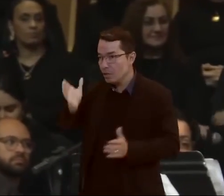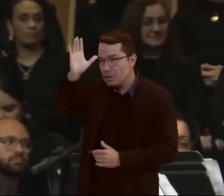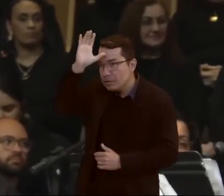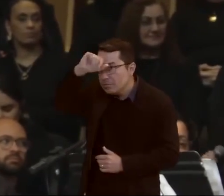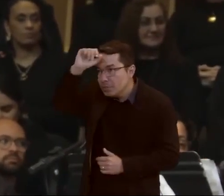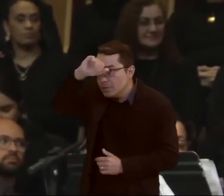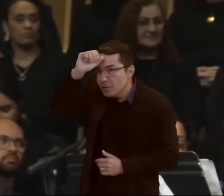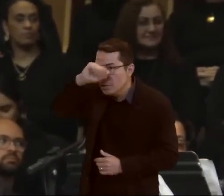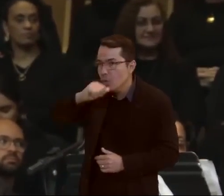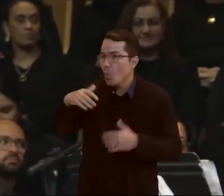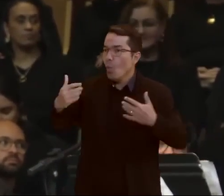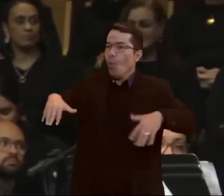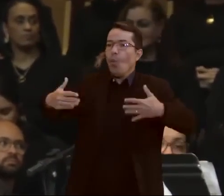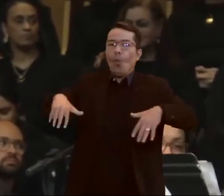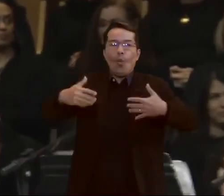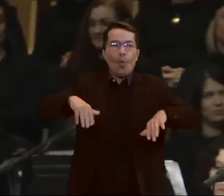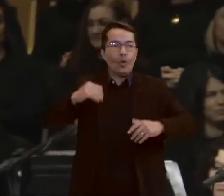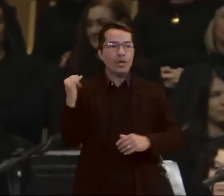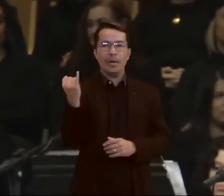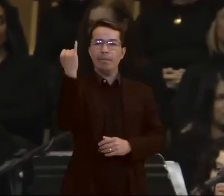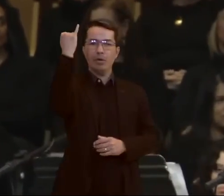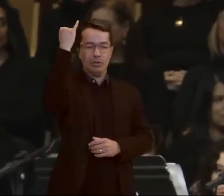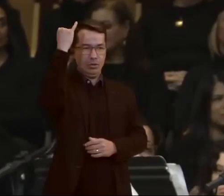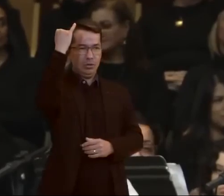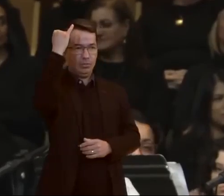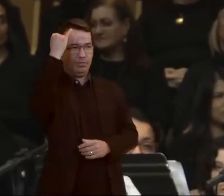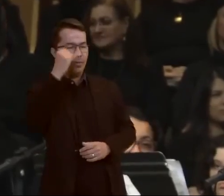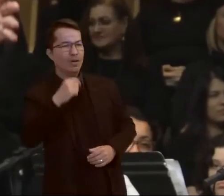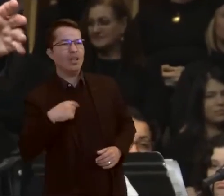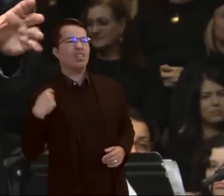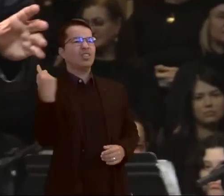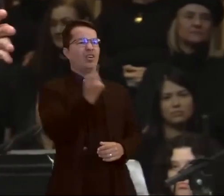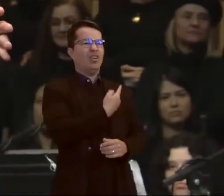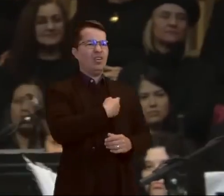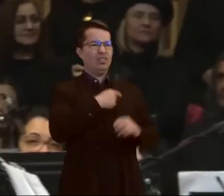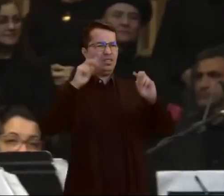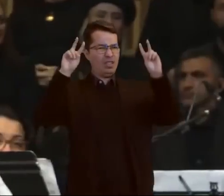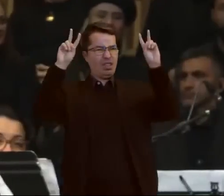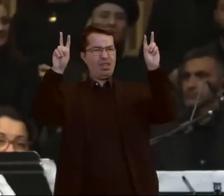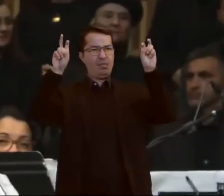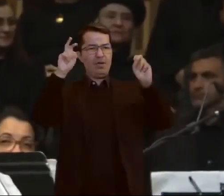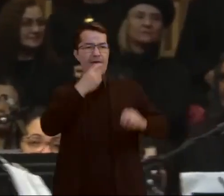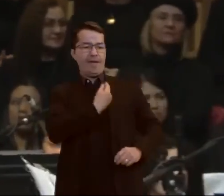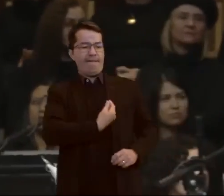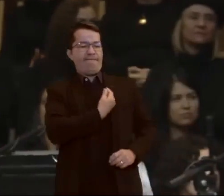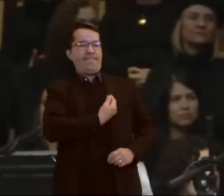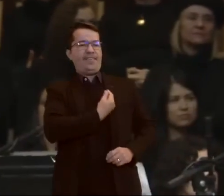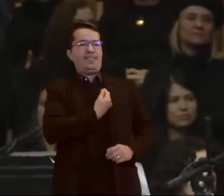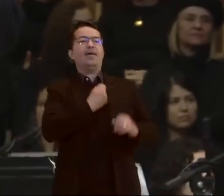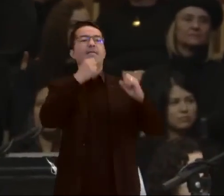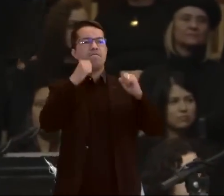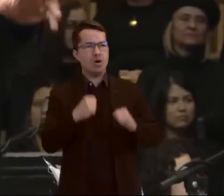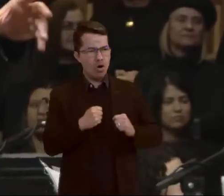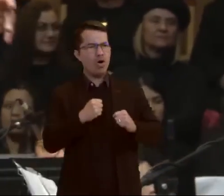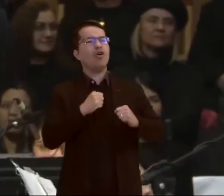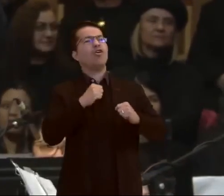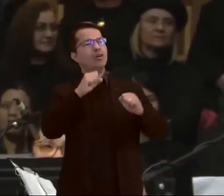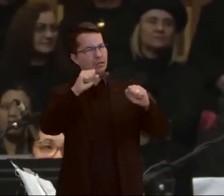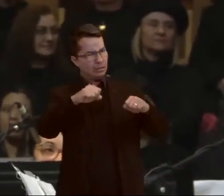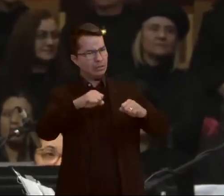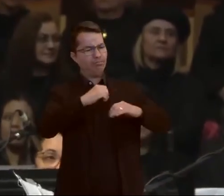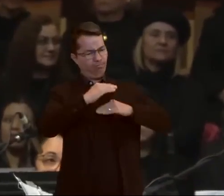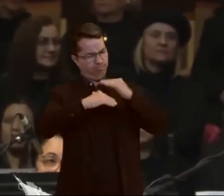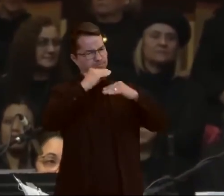desse sermão, dessa série é: sua vida pode ser melhor. E a gente está aprendendo na palavra de Deus com